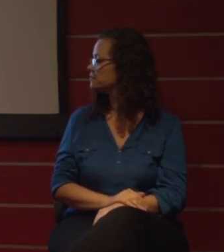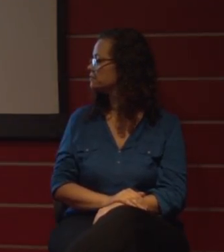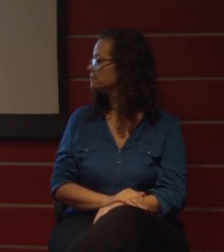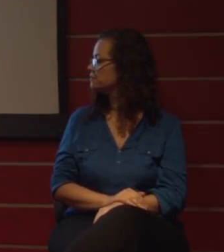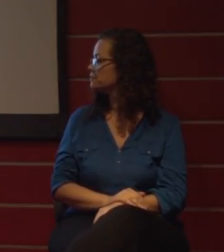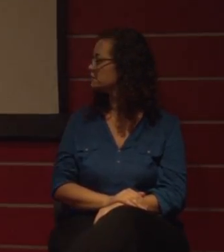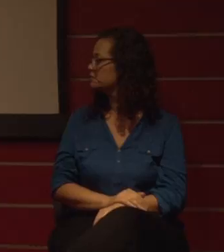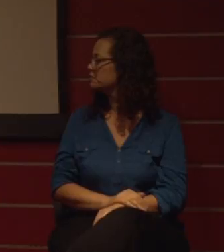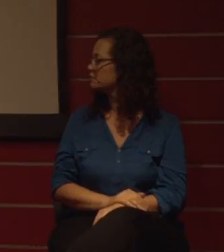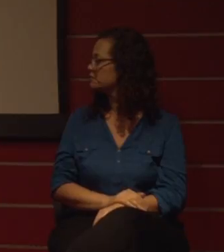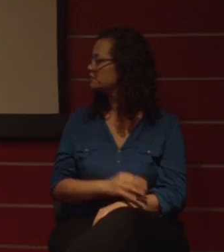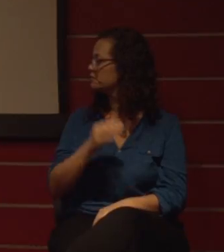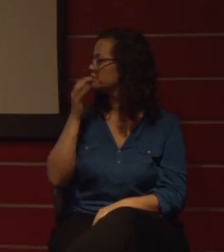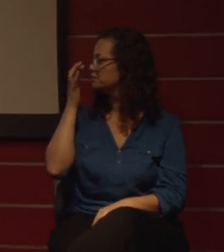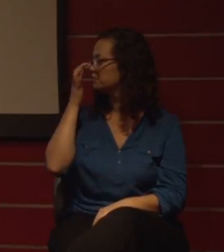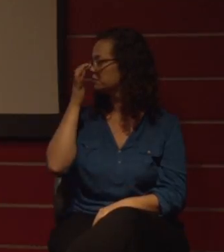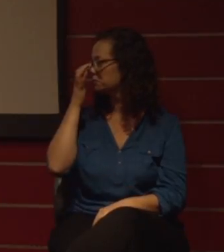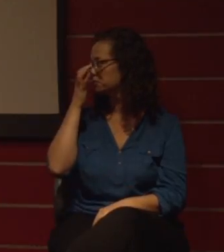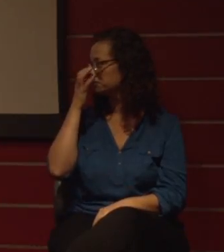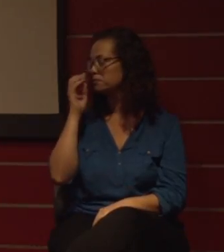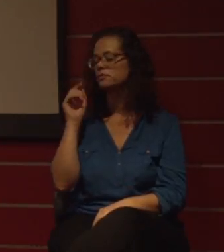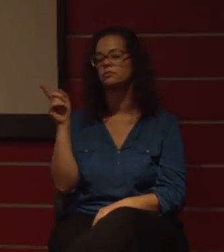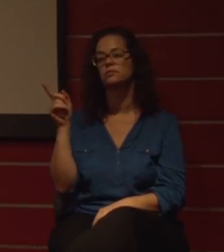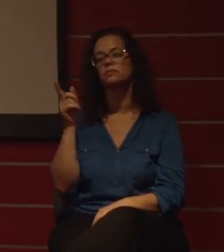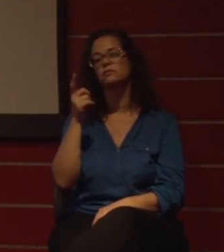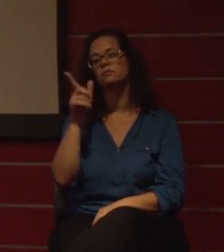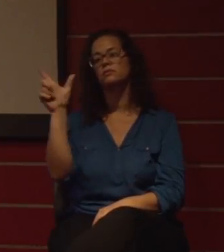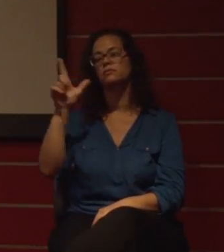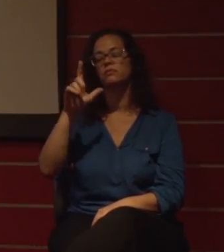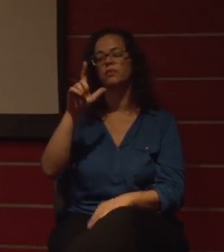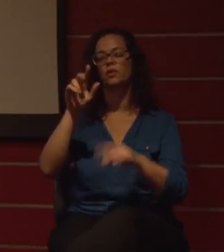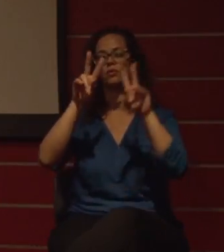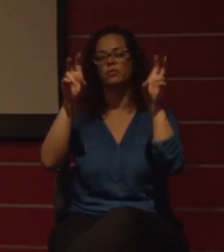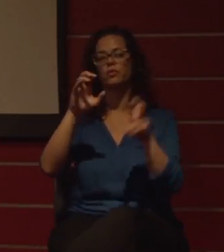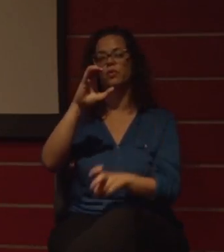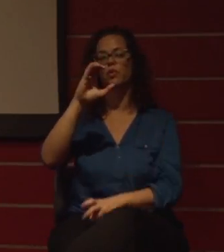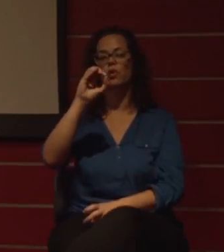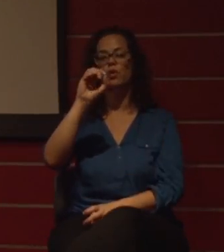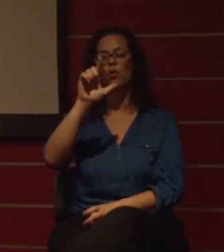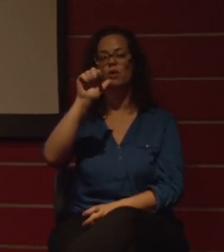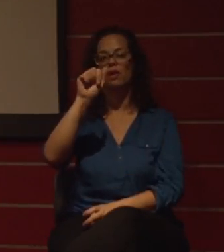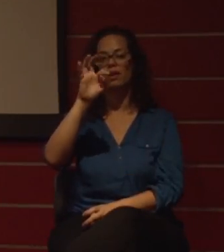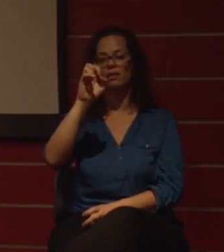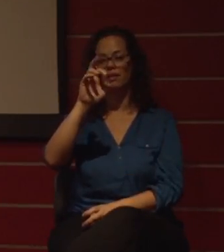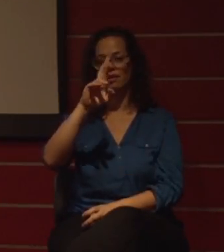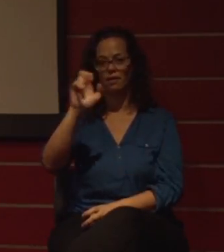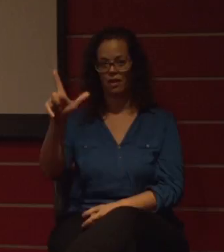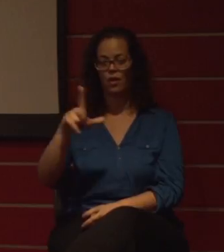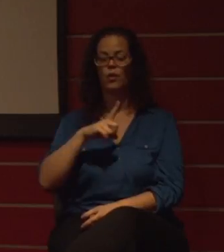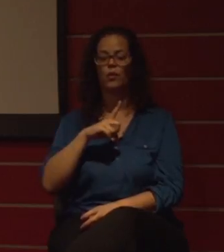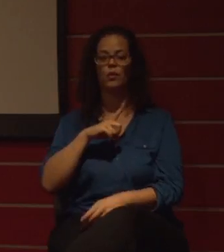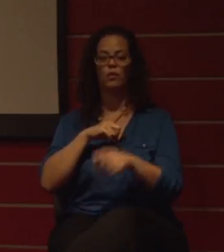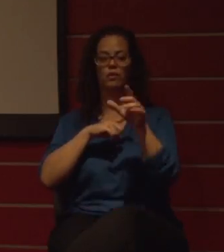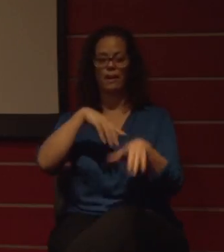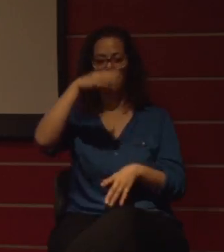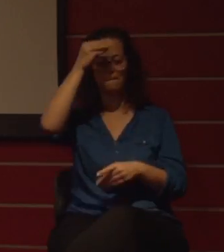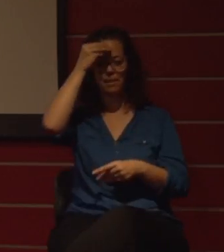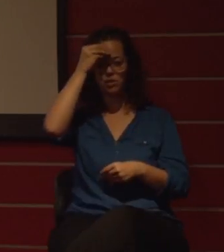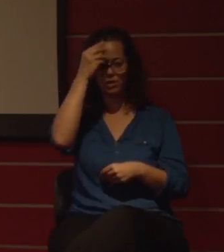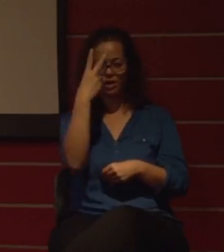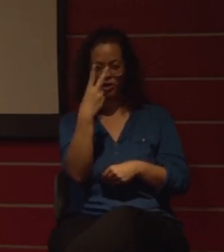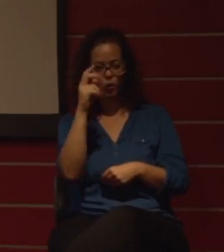que esse aqui o o o colateral tem dois personagens negros interessantes é um filme